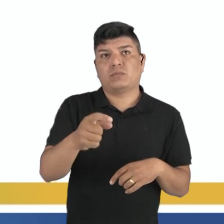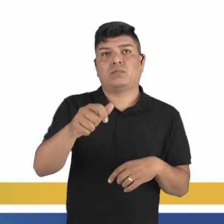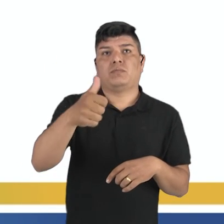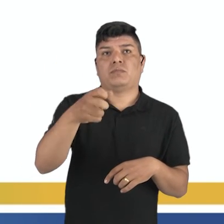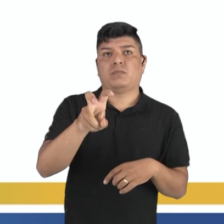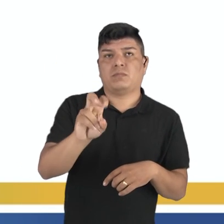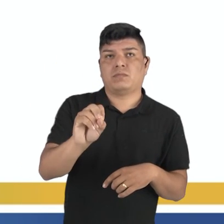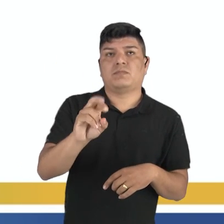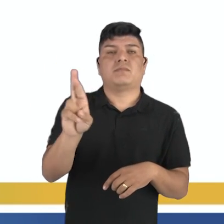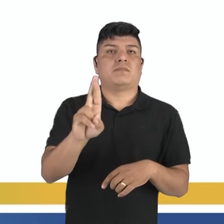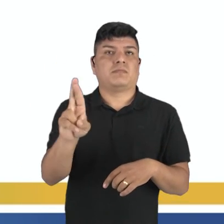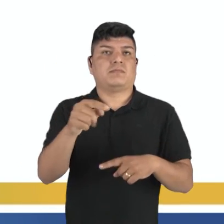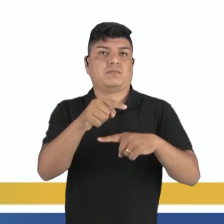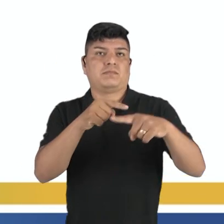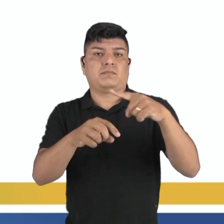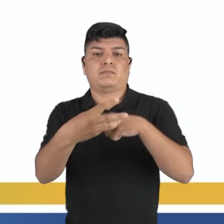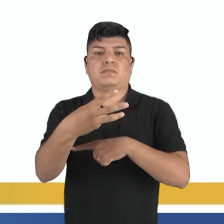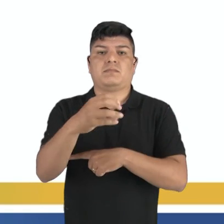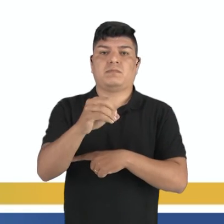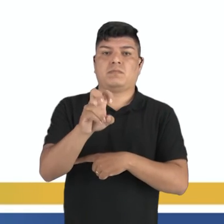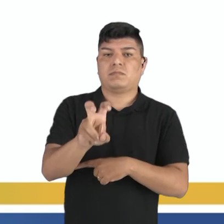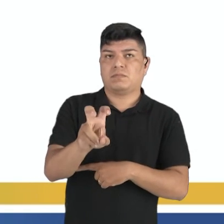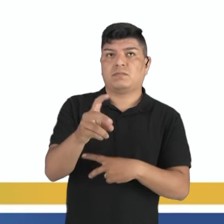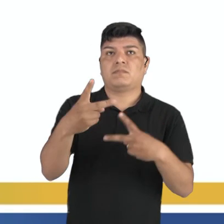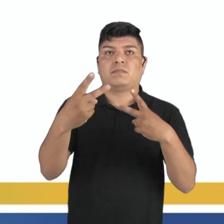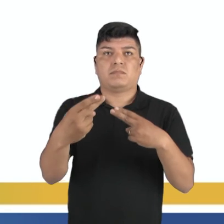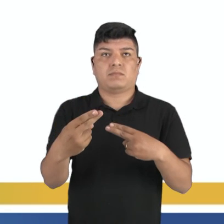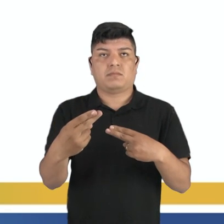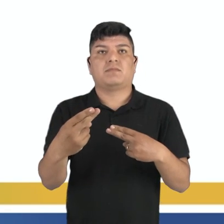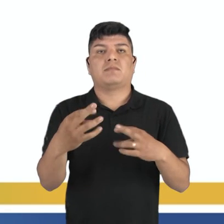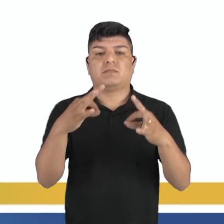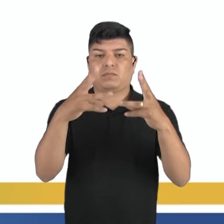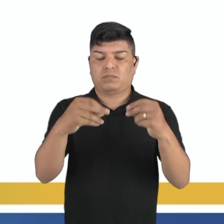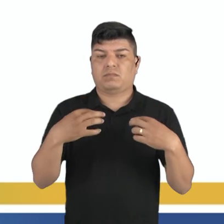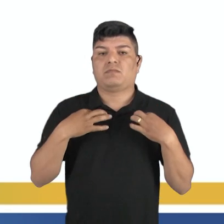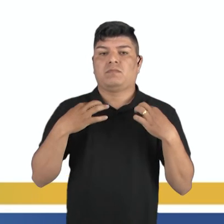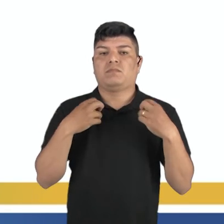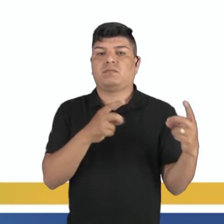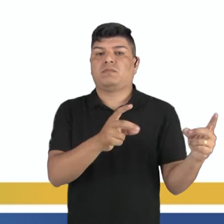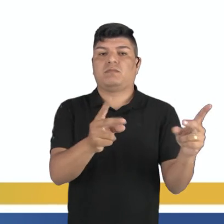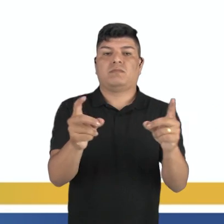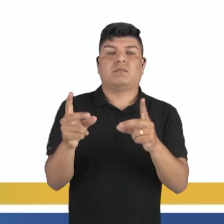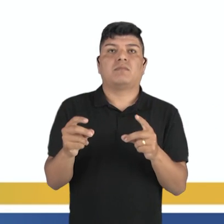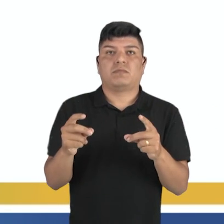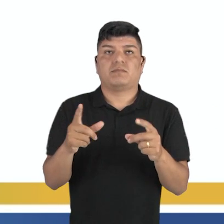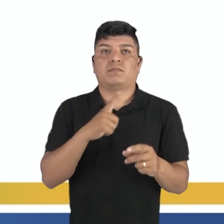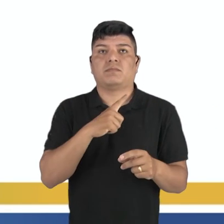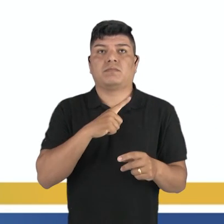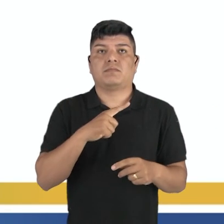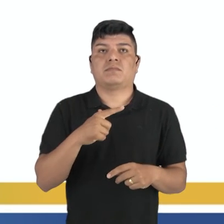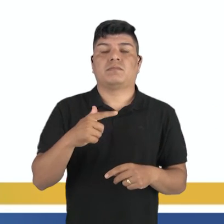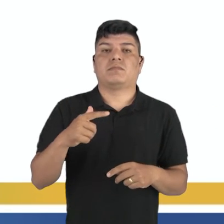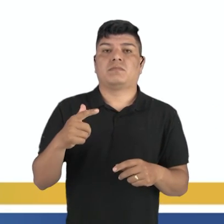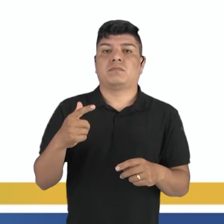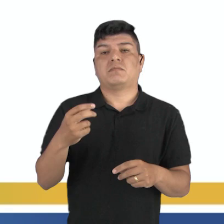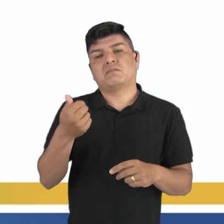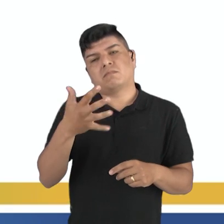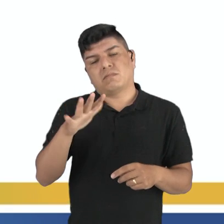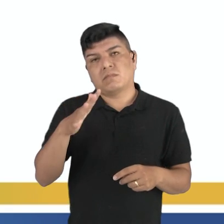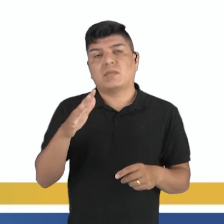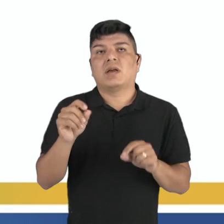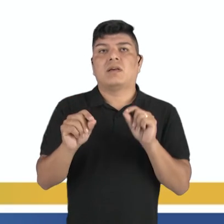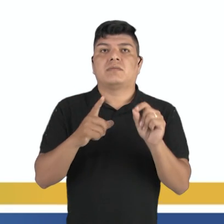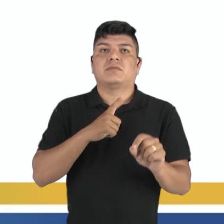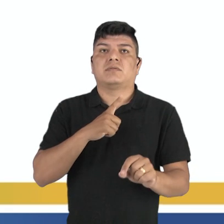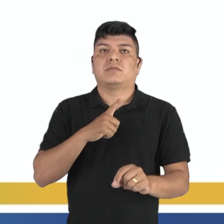né, nesse somatório, dividido por 305, aí, que é o total de camisetas vendidas. Então, nós temos aí como lucro médio